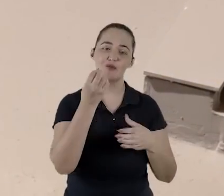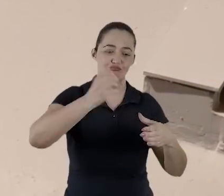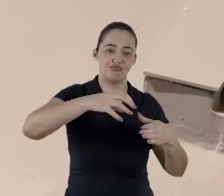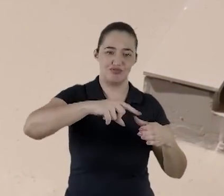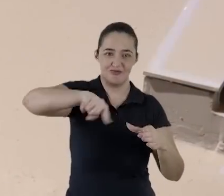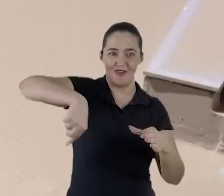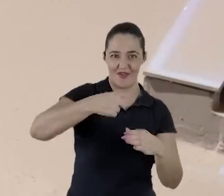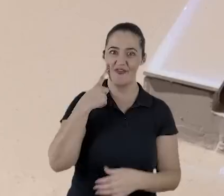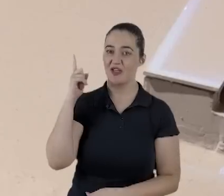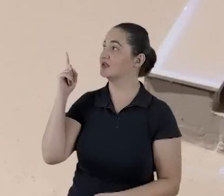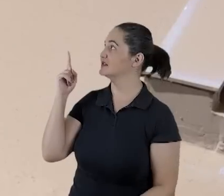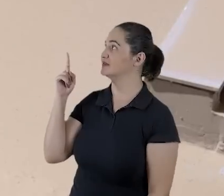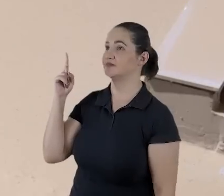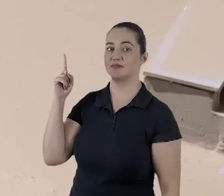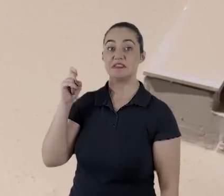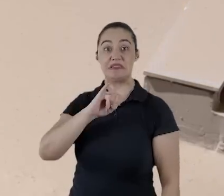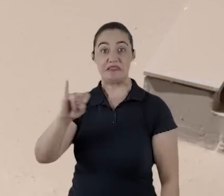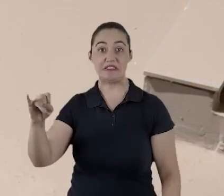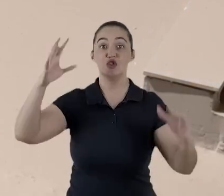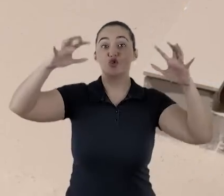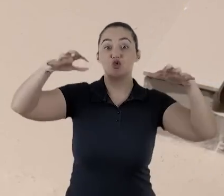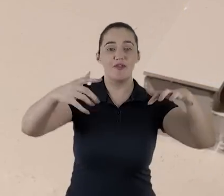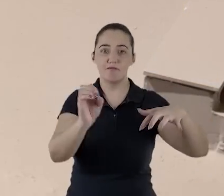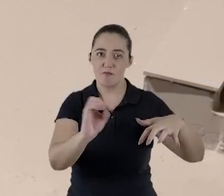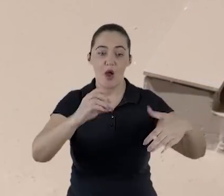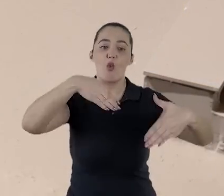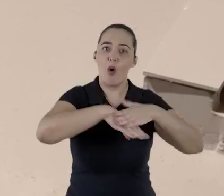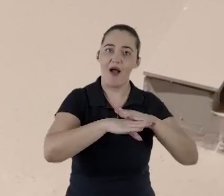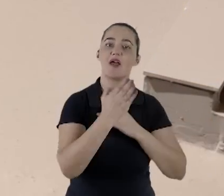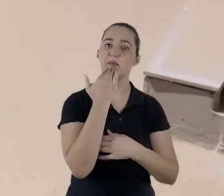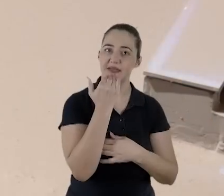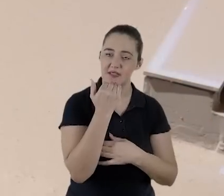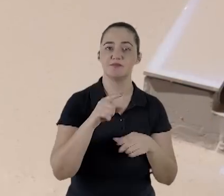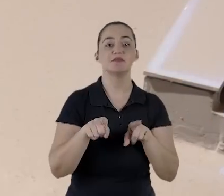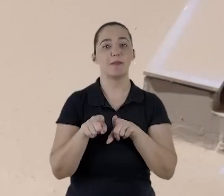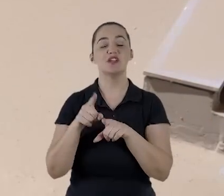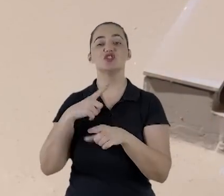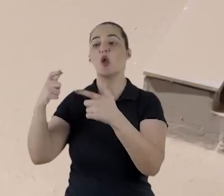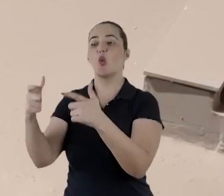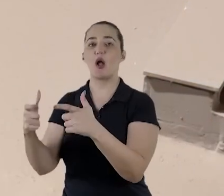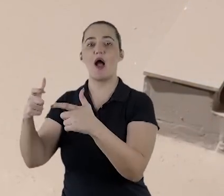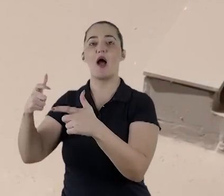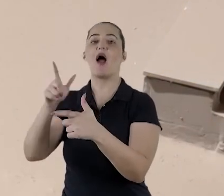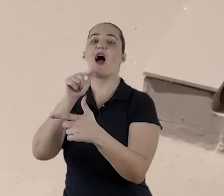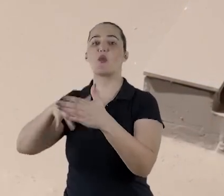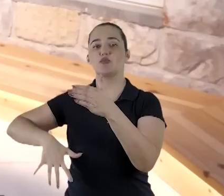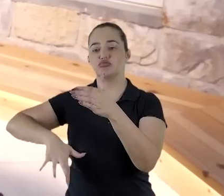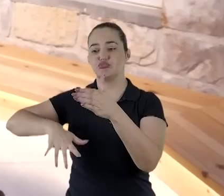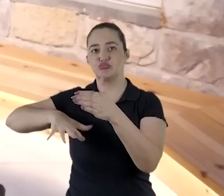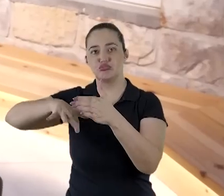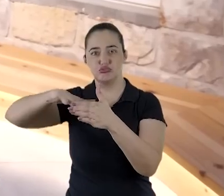a comunidade numa época de um eventual cerco. Você tem um lugar onde eles tinham o abastecimento da água da cidade muito bem